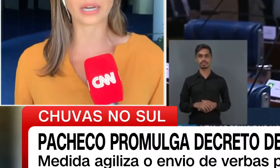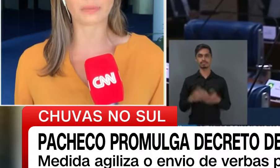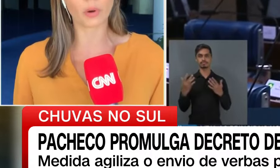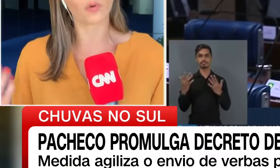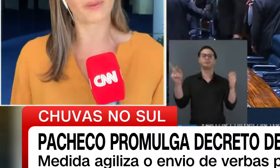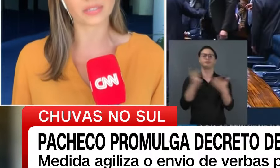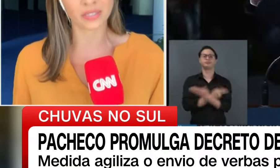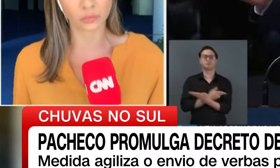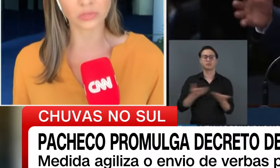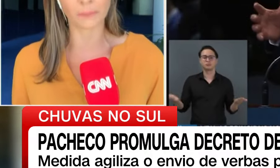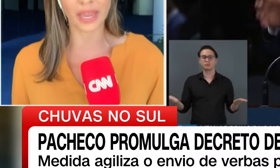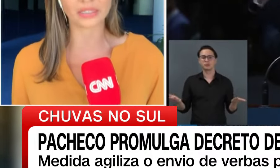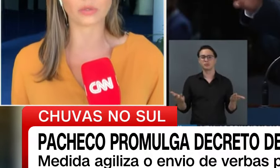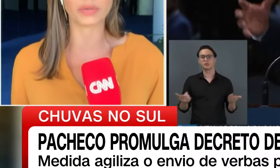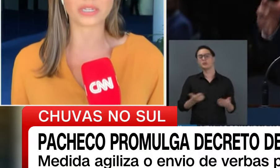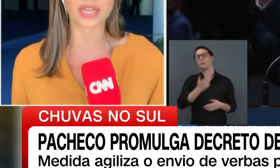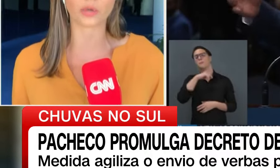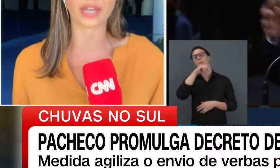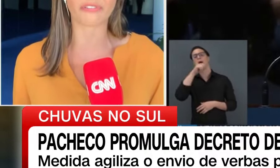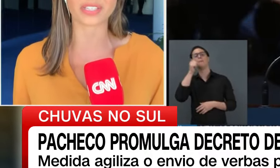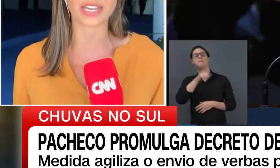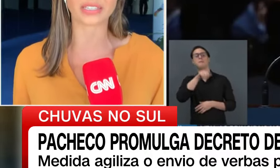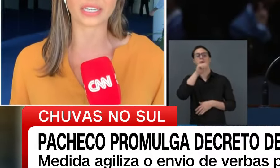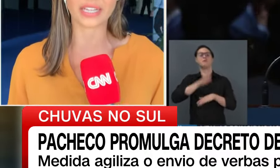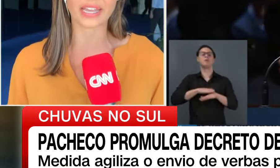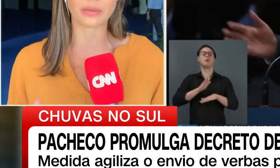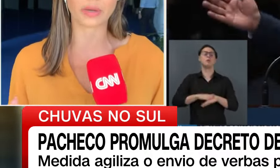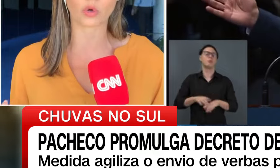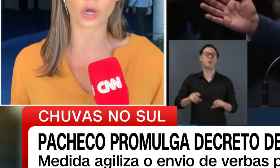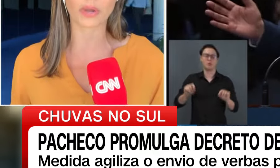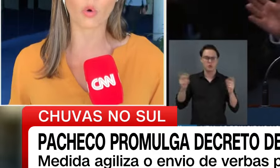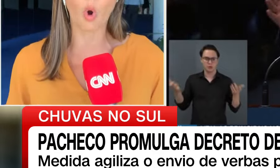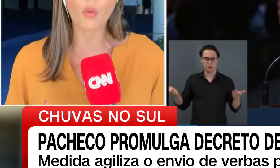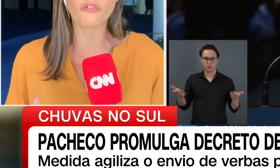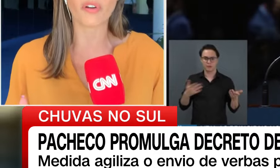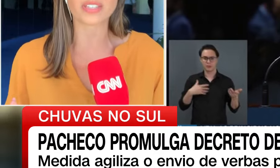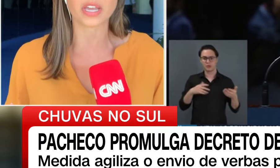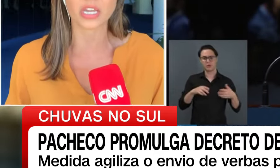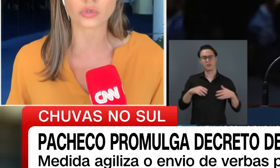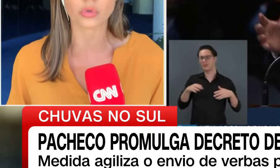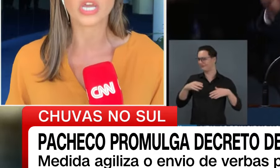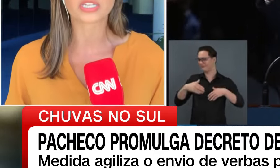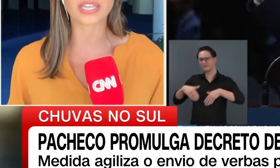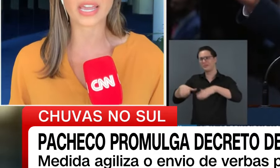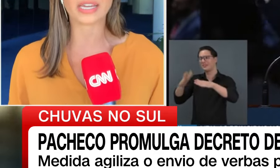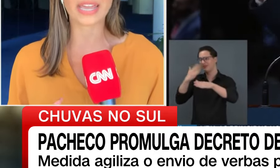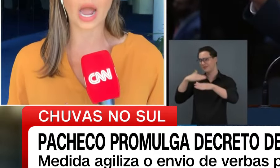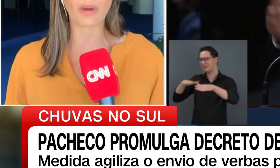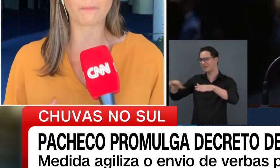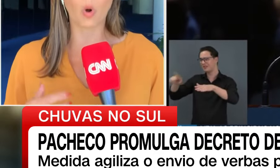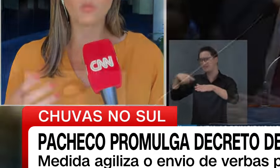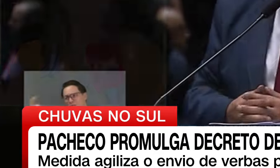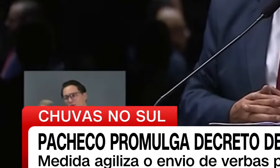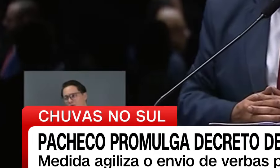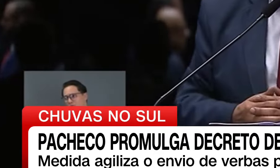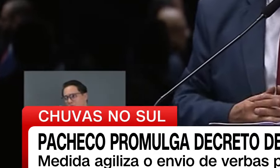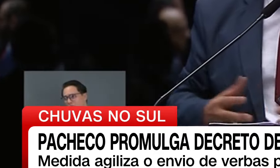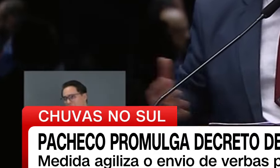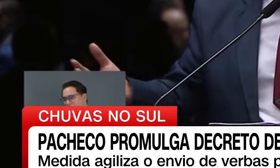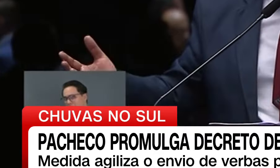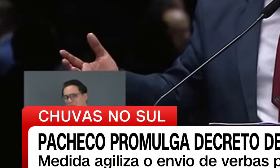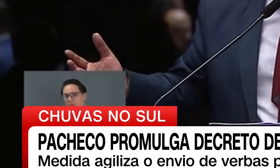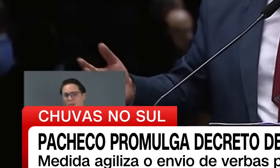uma preocupação também do Ministério da Fazenda, ali da equipe econômica, como fazer isso sem criar uma bomba